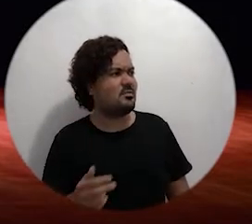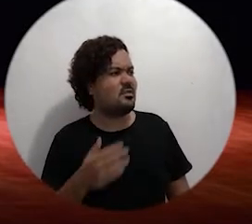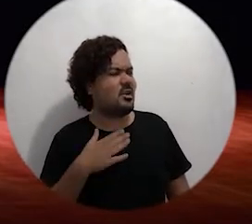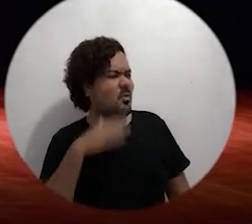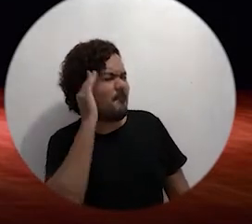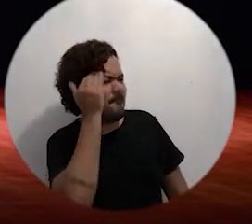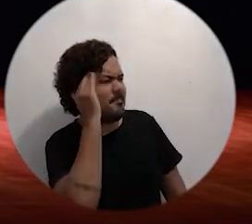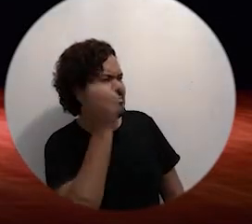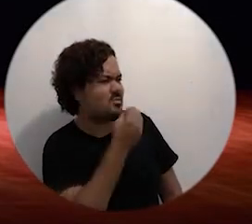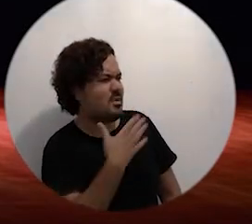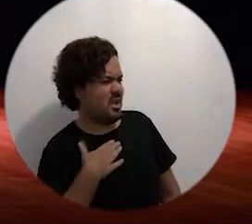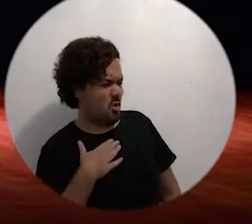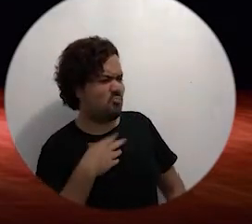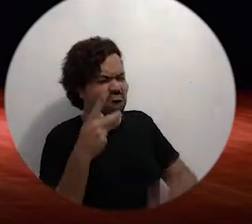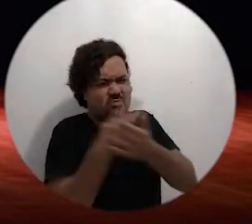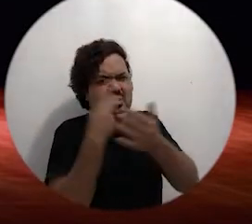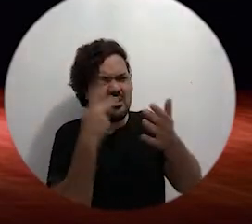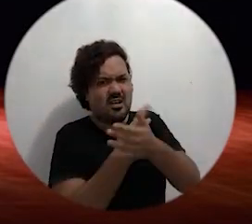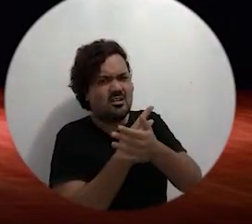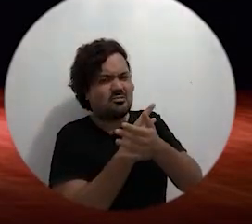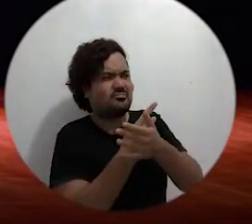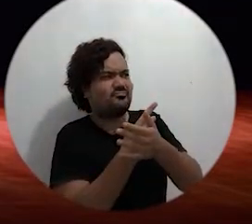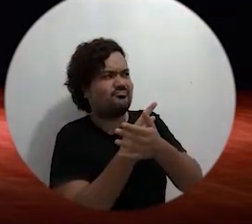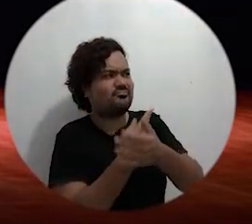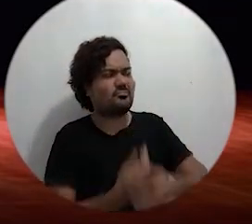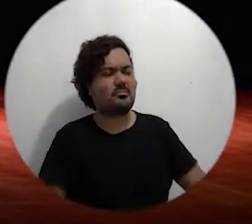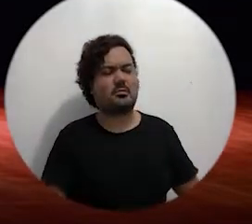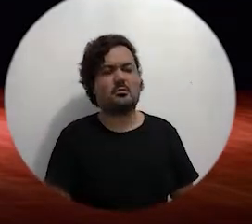pensando bem, acho que eu tô erradão, tá ligado?